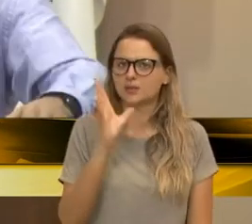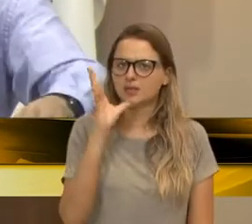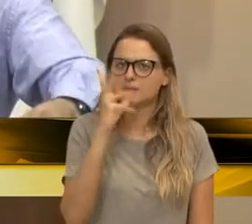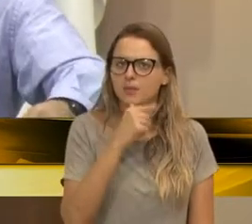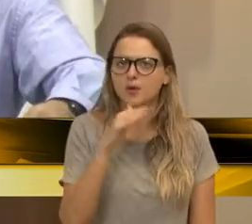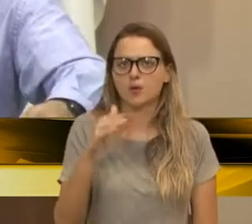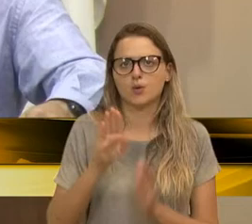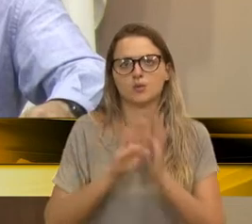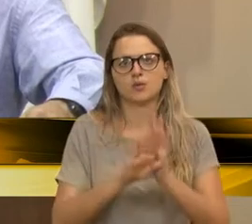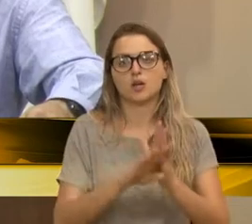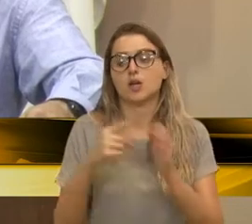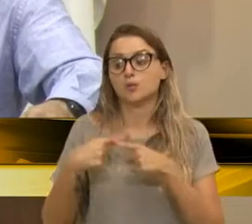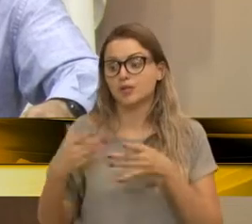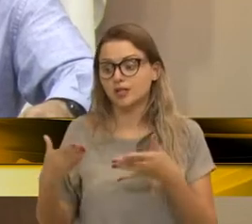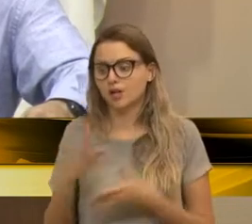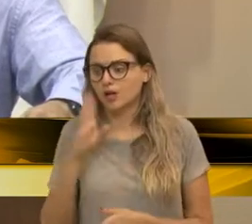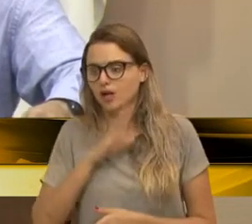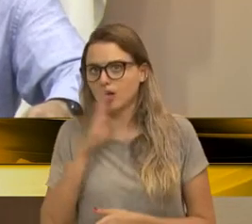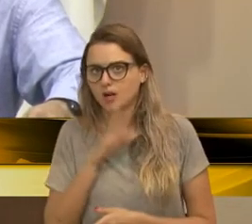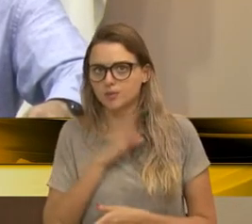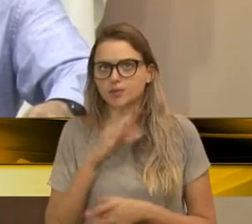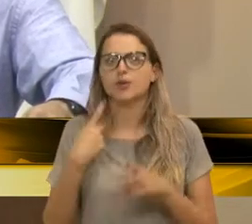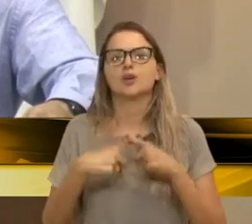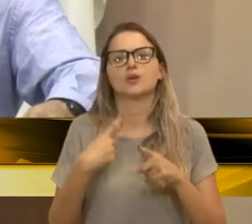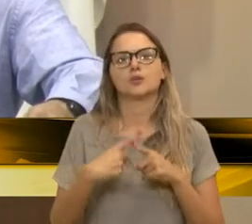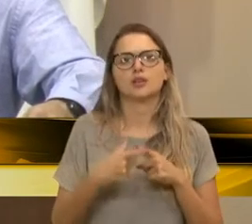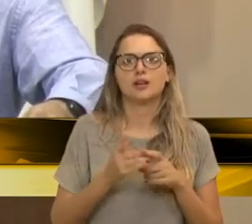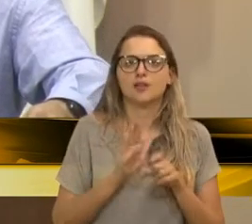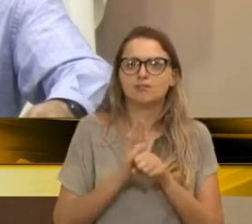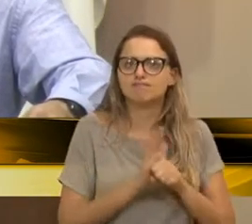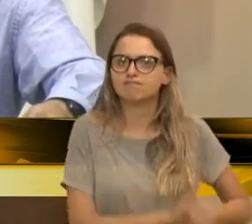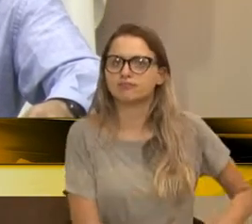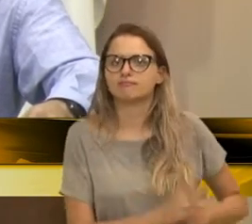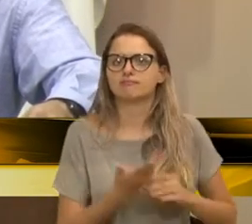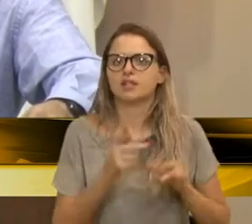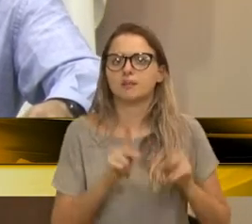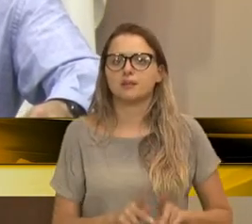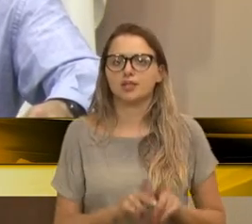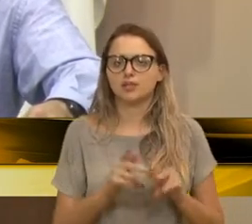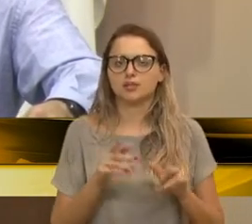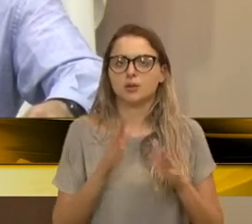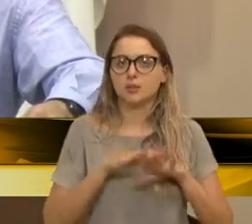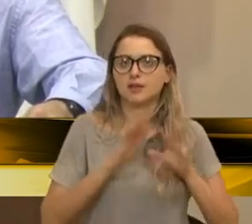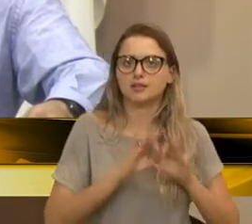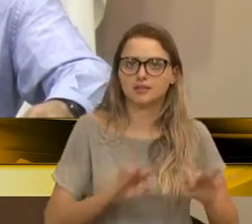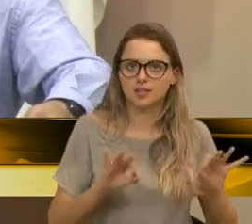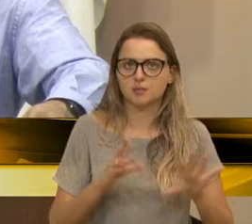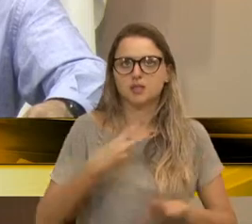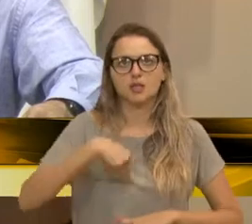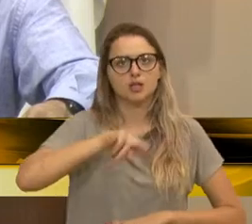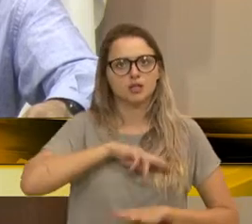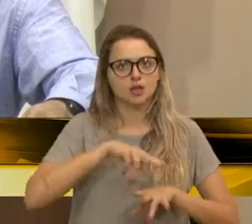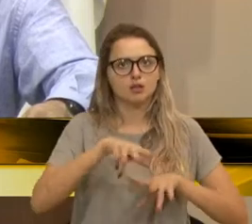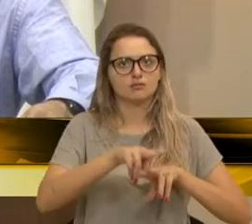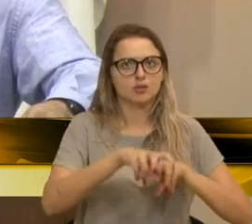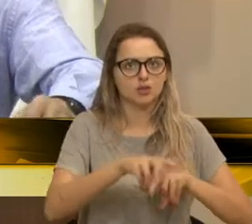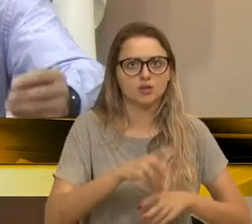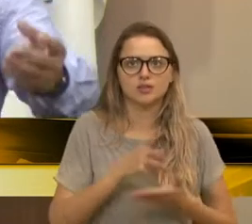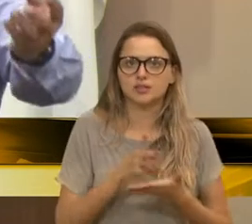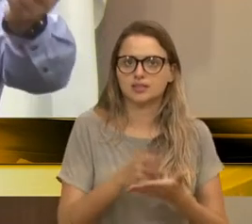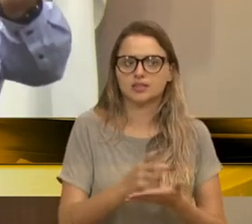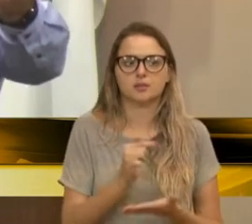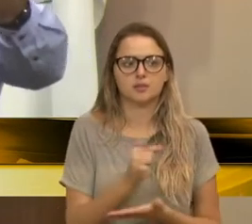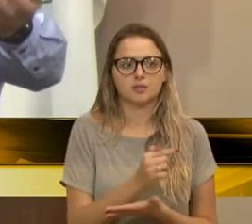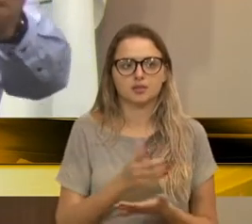têm muita pressa? Porque vão engolir abaixo o mais pequeno. E nós estamos dentro desse pequeno. Sempre, a classe dos agricultores. Quando